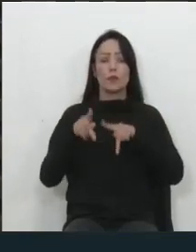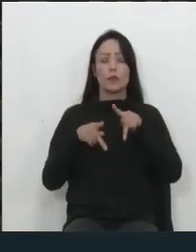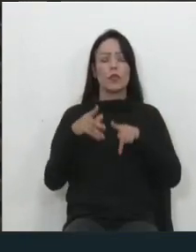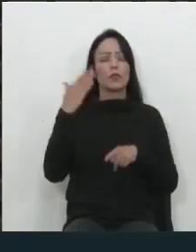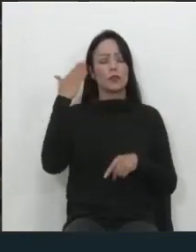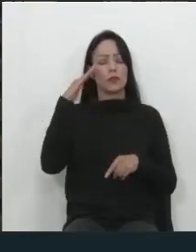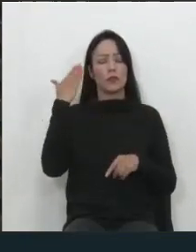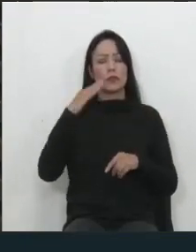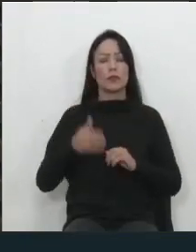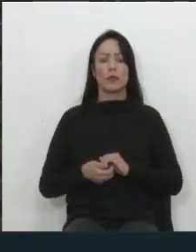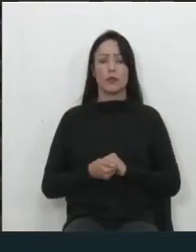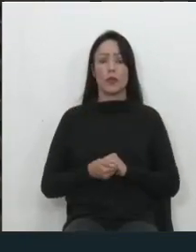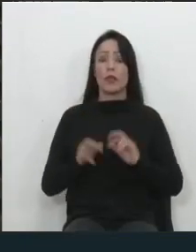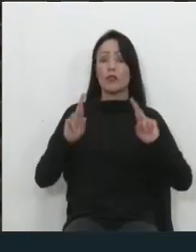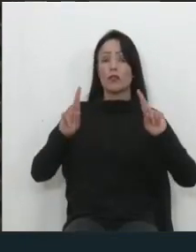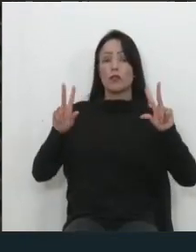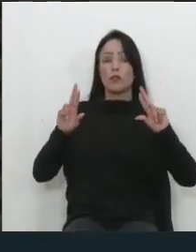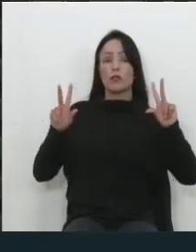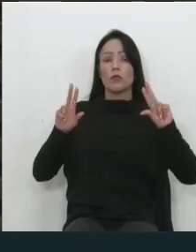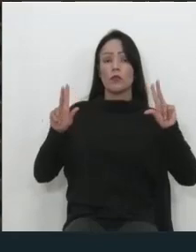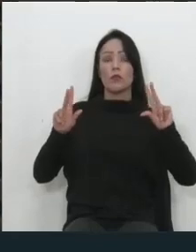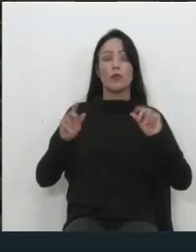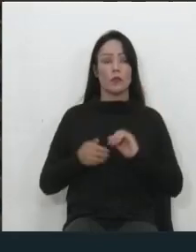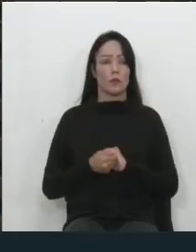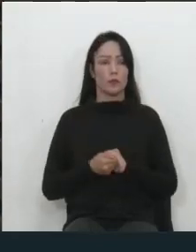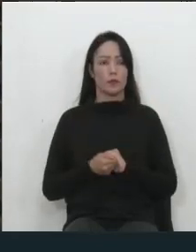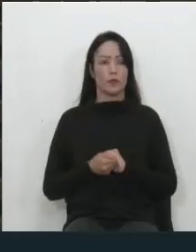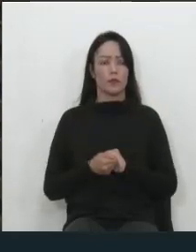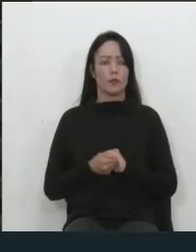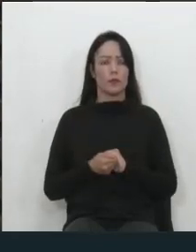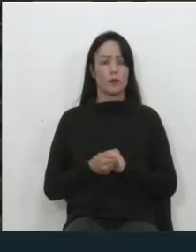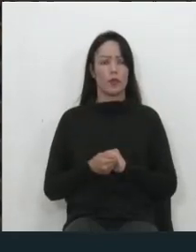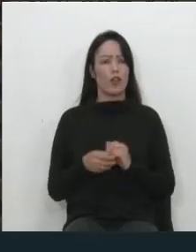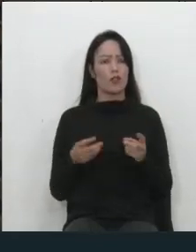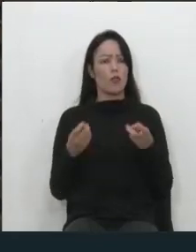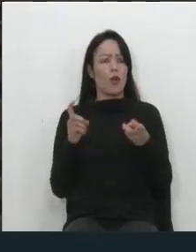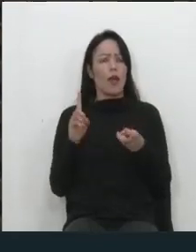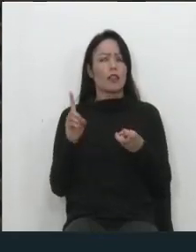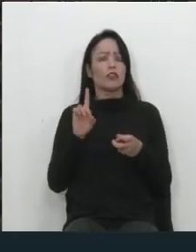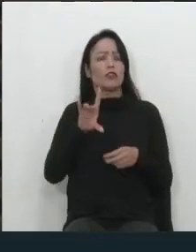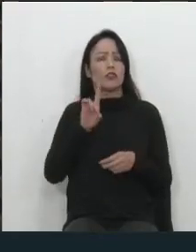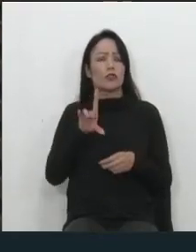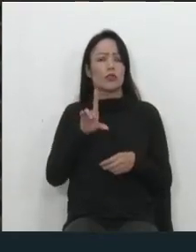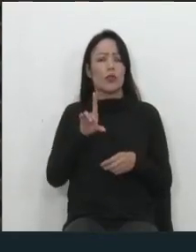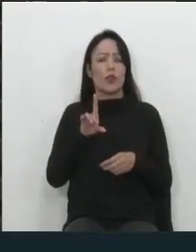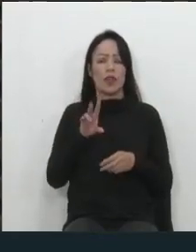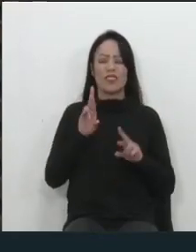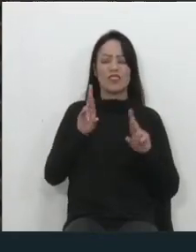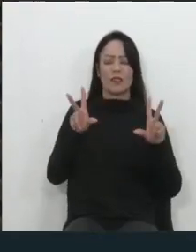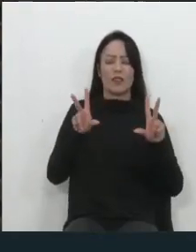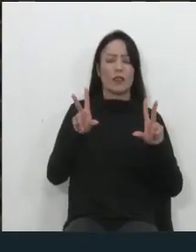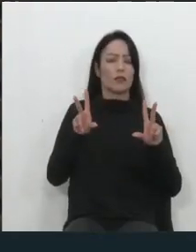entenda a diferença e não veja como simplesmente uma diferença.